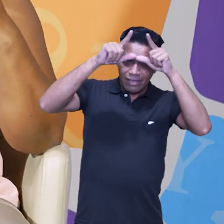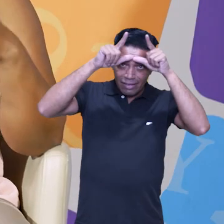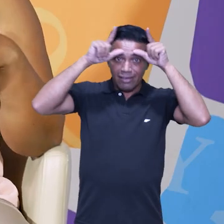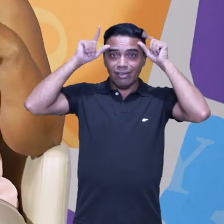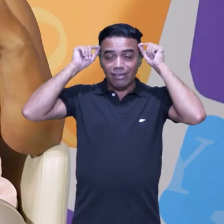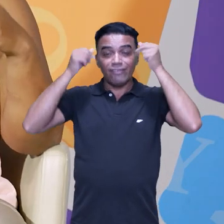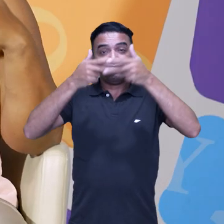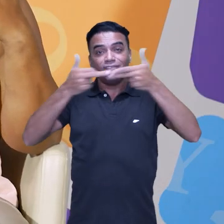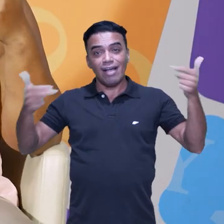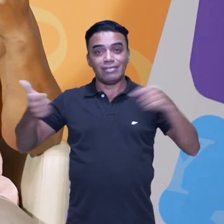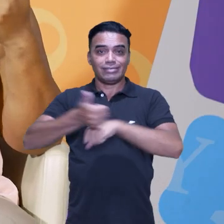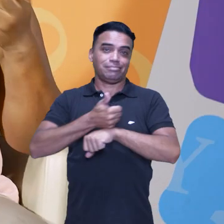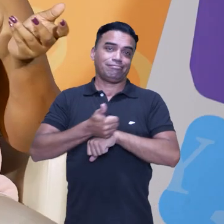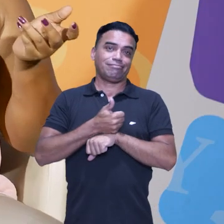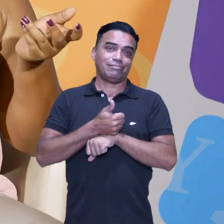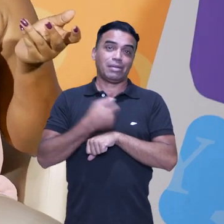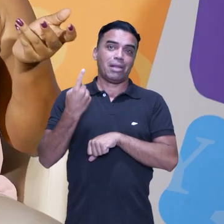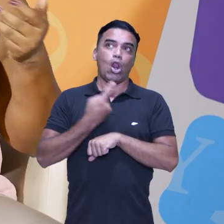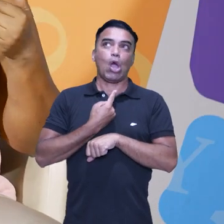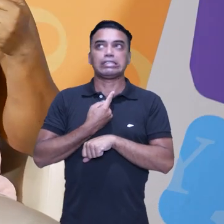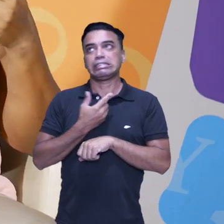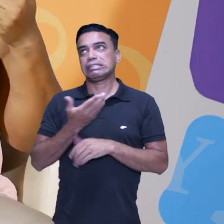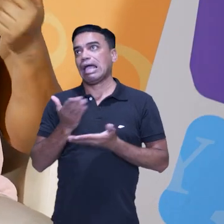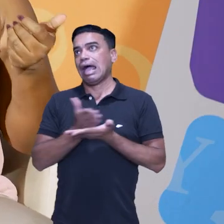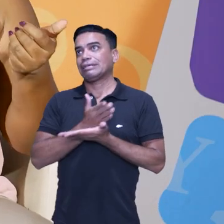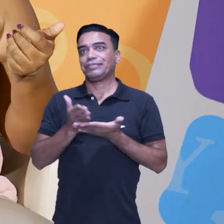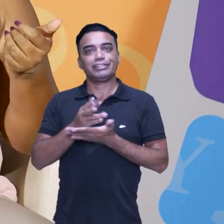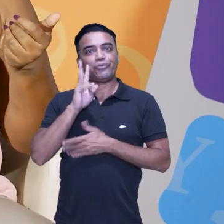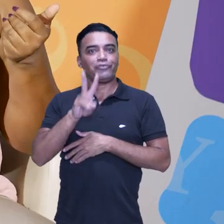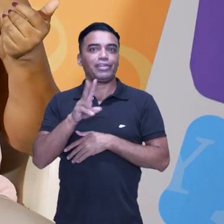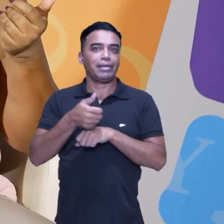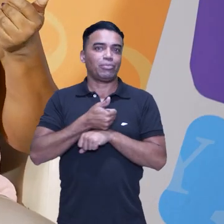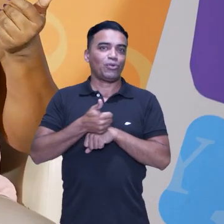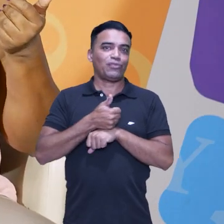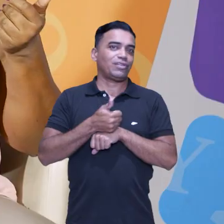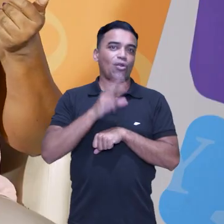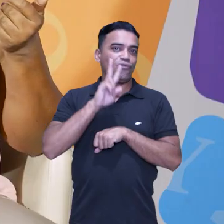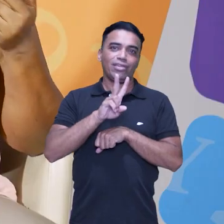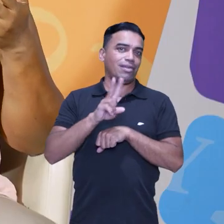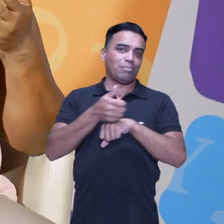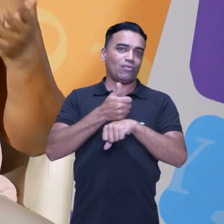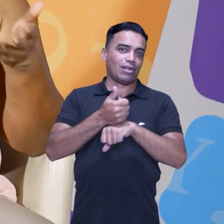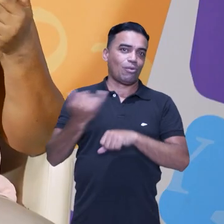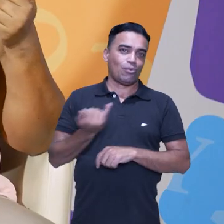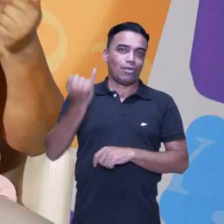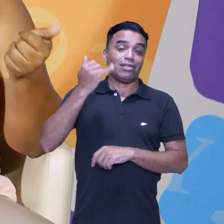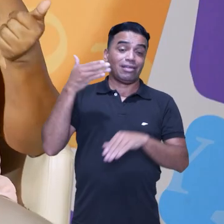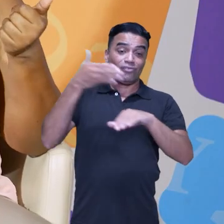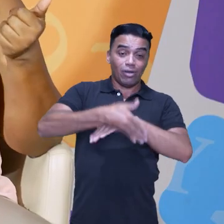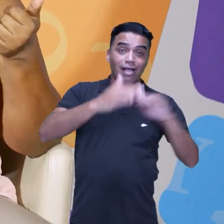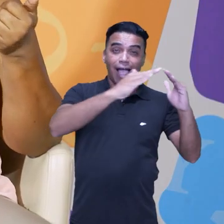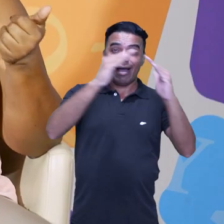várias profissões que talvez para a gente nem era profissão. Talvez a gente nem via como profissão. A gente foi dentro da casa de